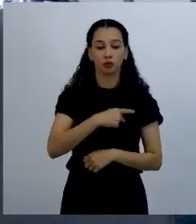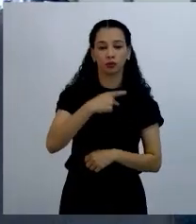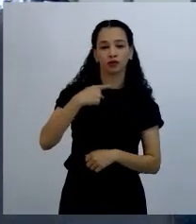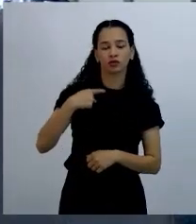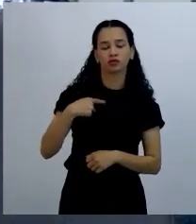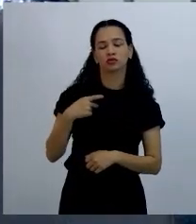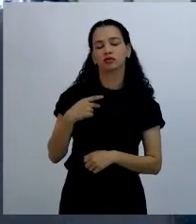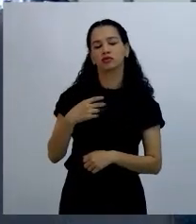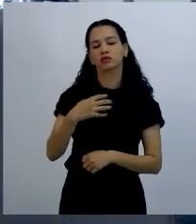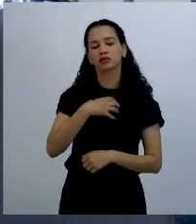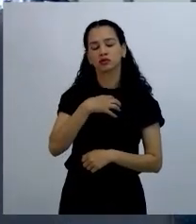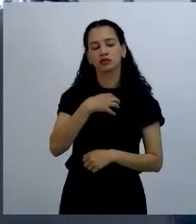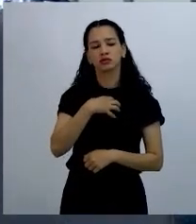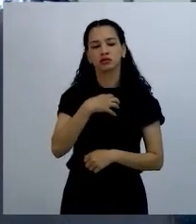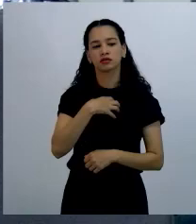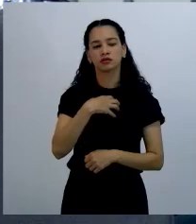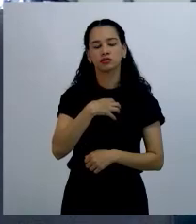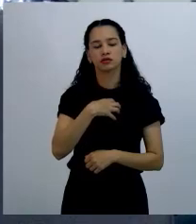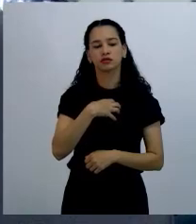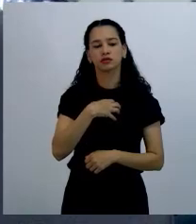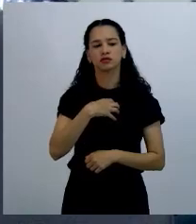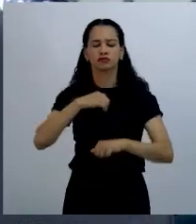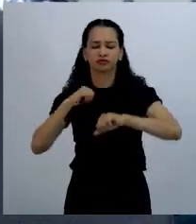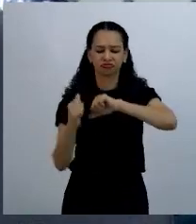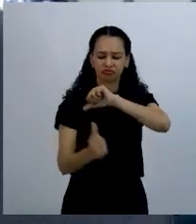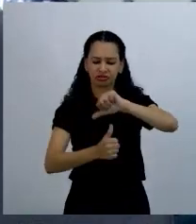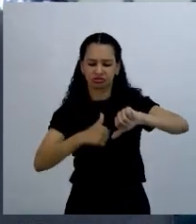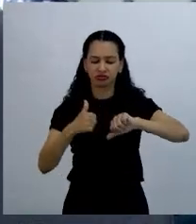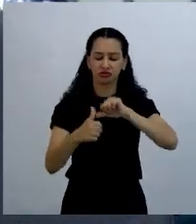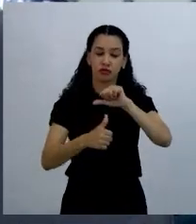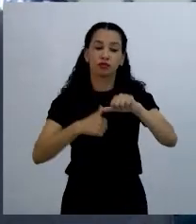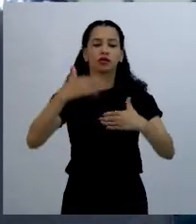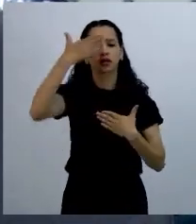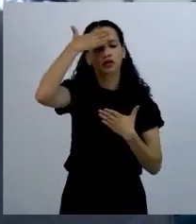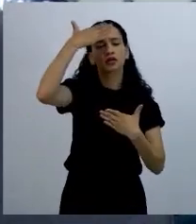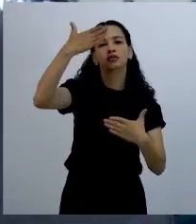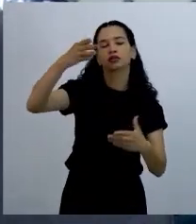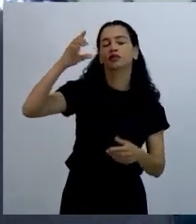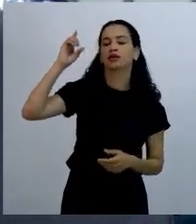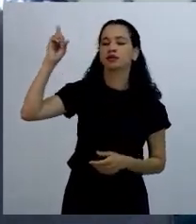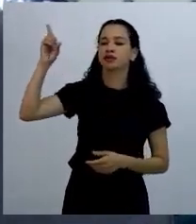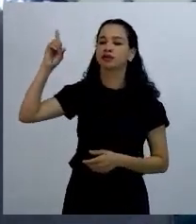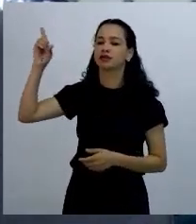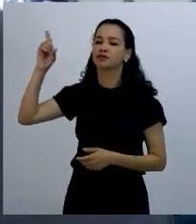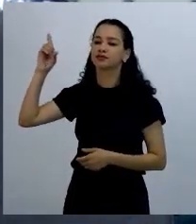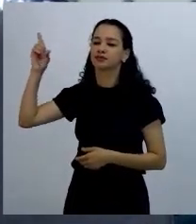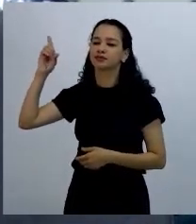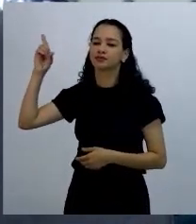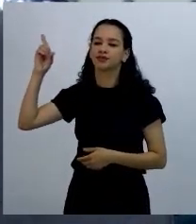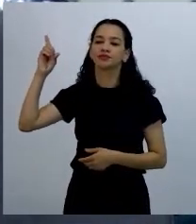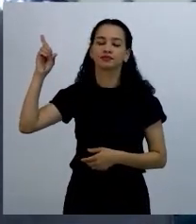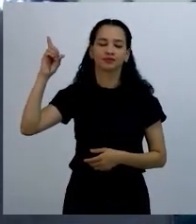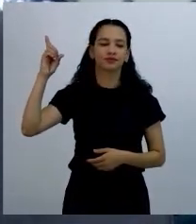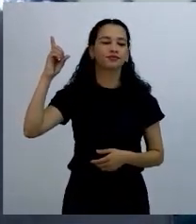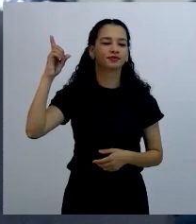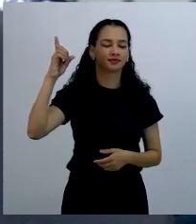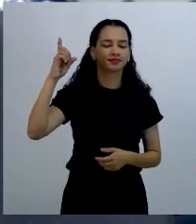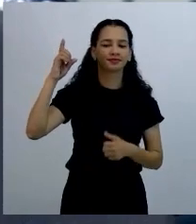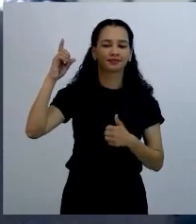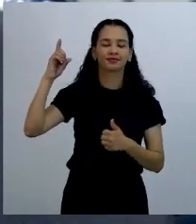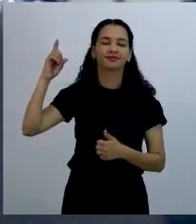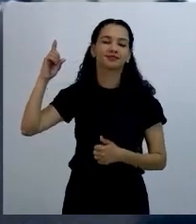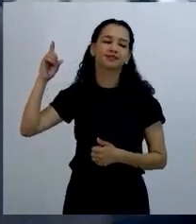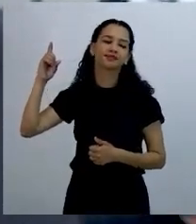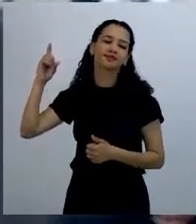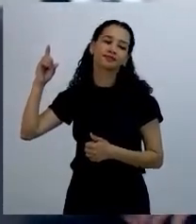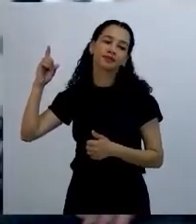que às vezes ele coloca em nossos corações mesmo quando as incertezas nos cercam se transformou em gratidão Porque